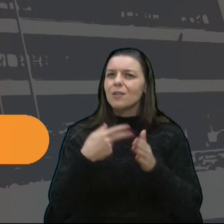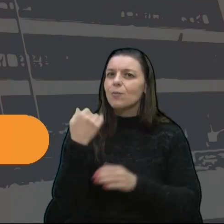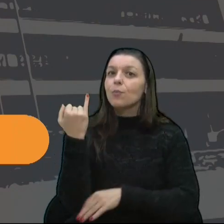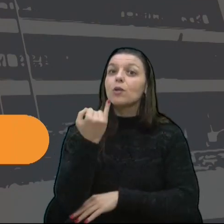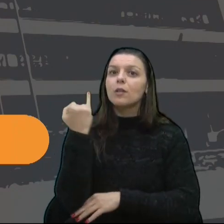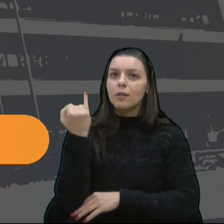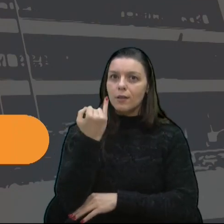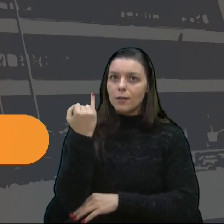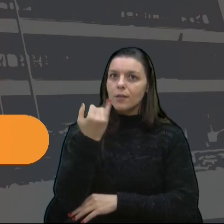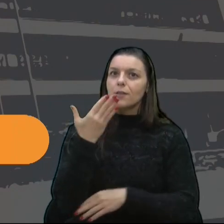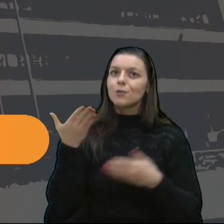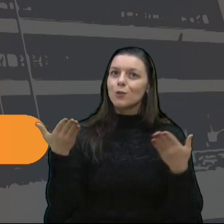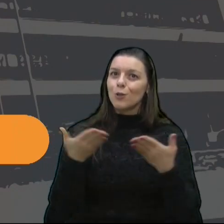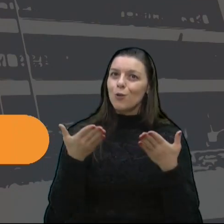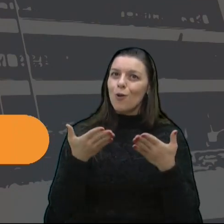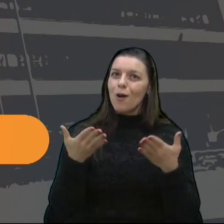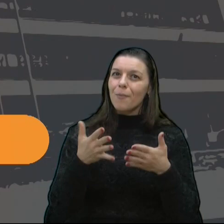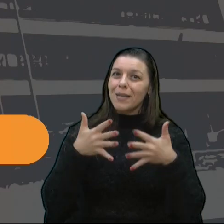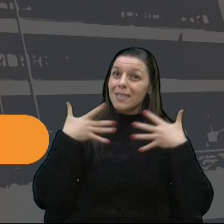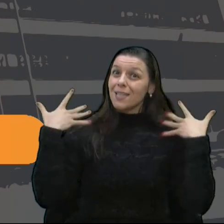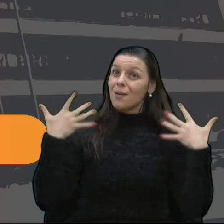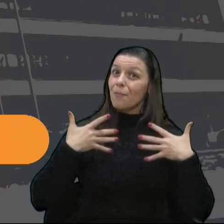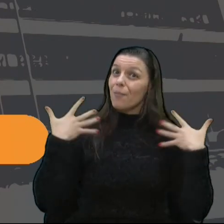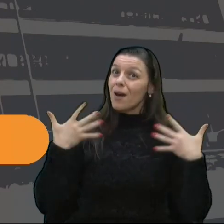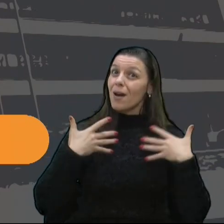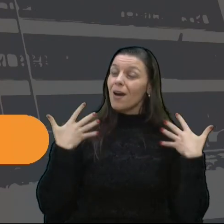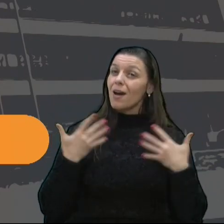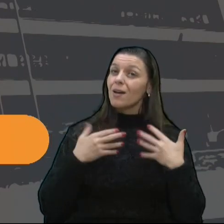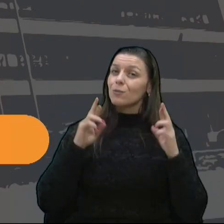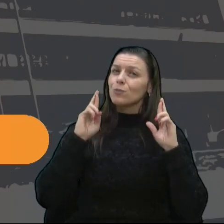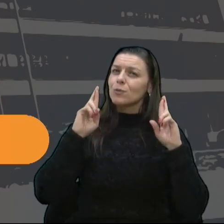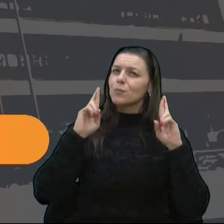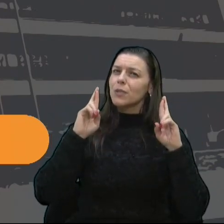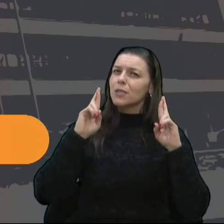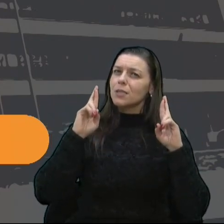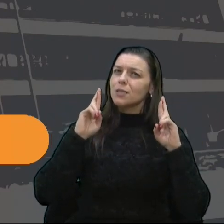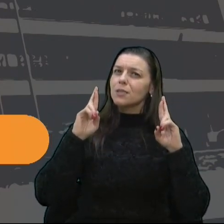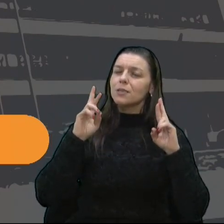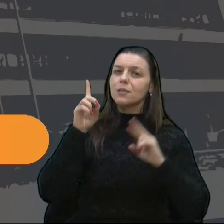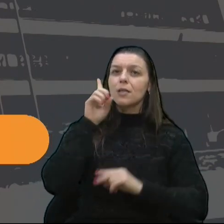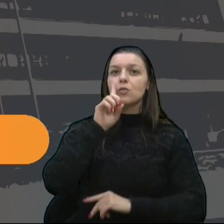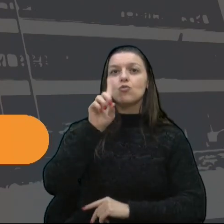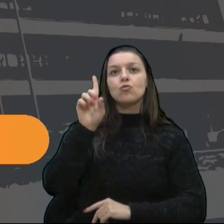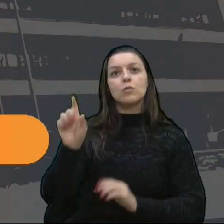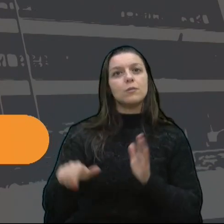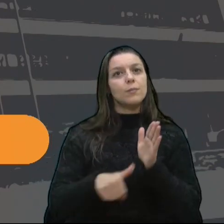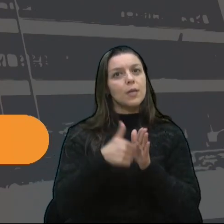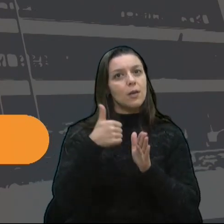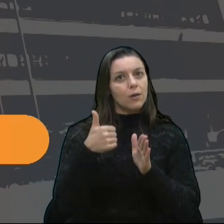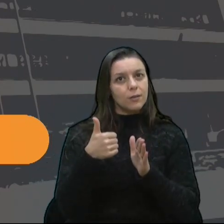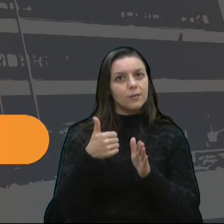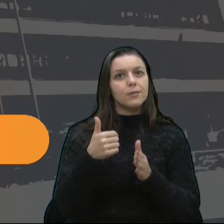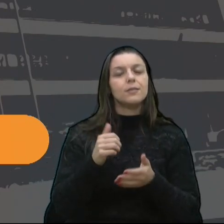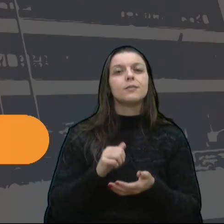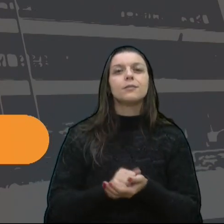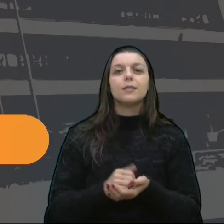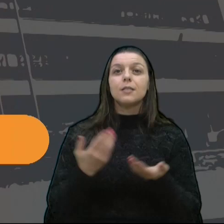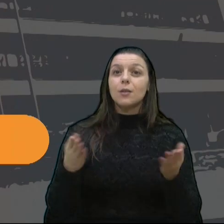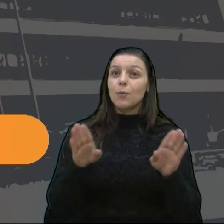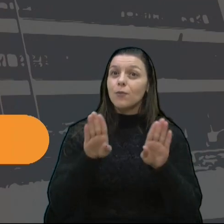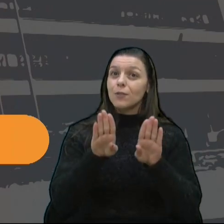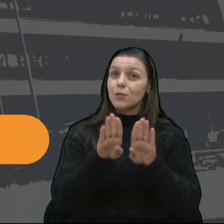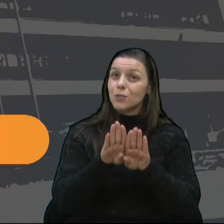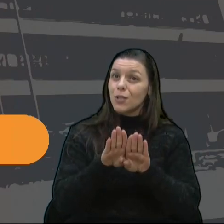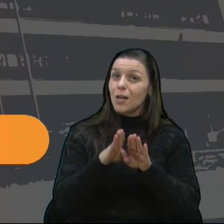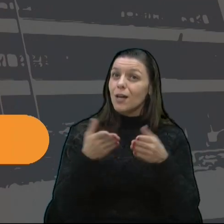um pouco mais animados e esperançosos por dias melhores, né? Então acho que para fechar bem com